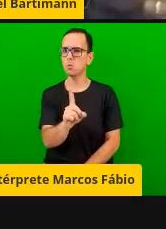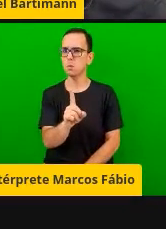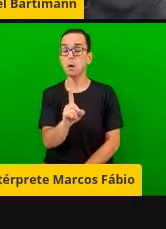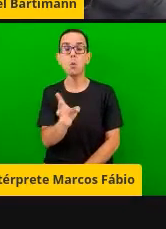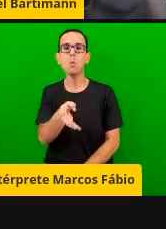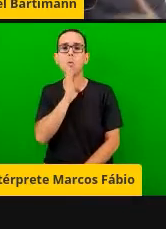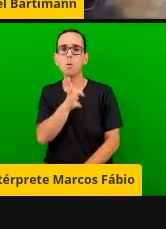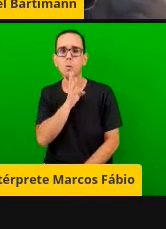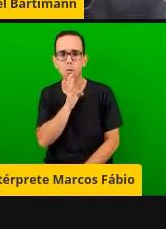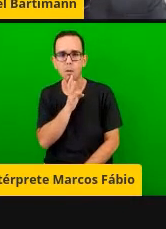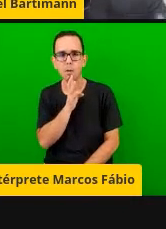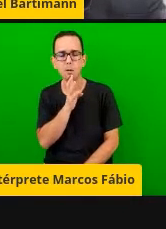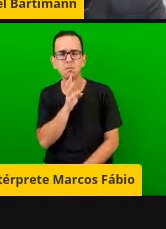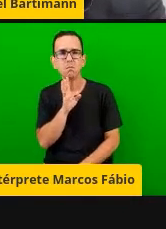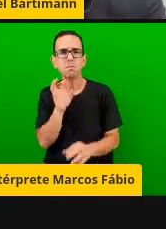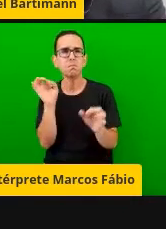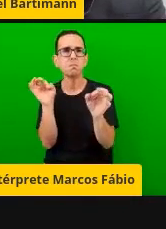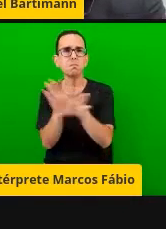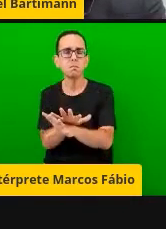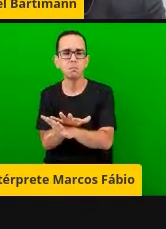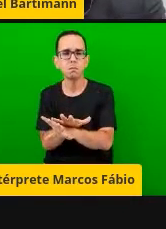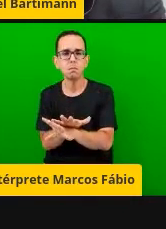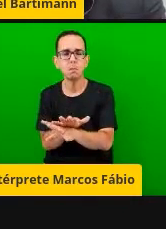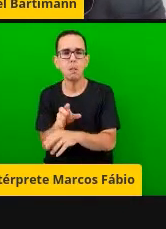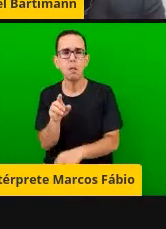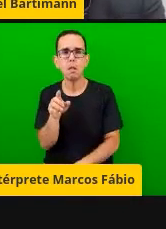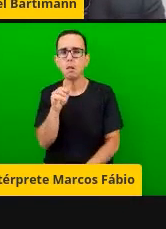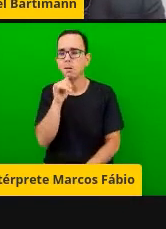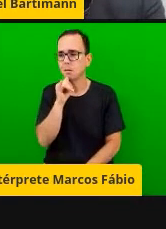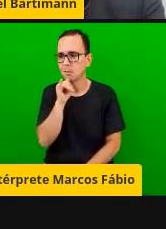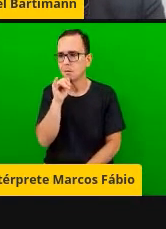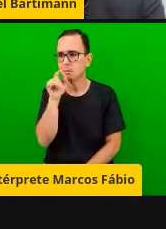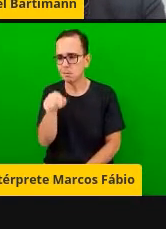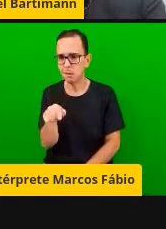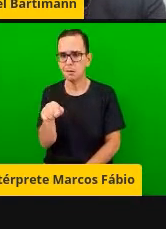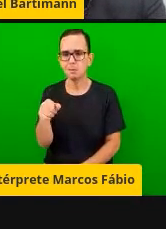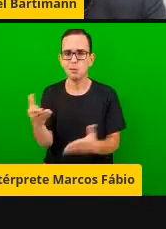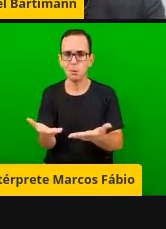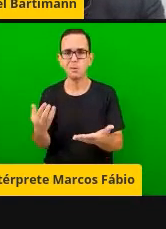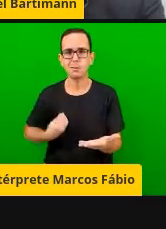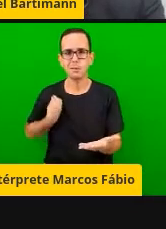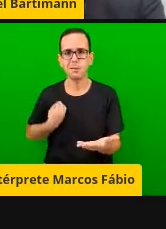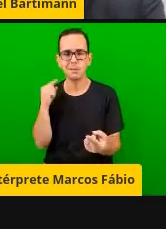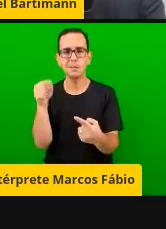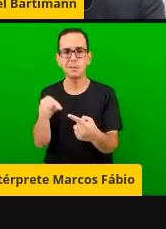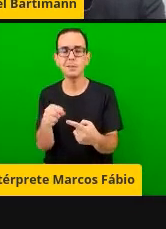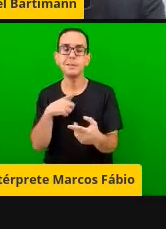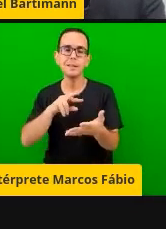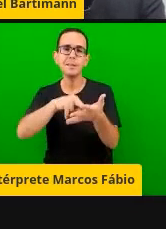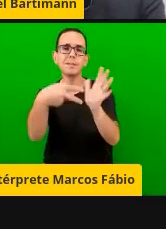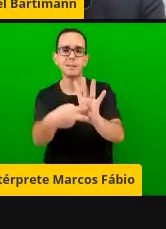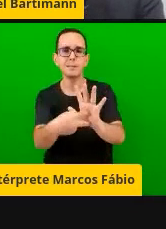que ele acabou, né, nessa atualidade, no momento atual, de repente virando sinônimo, mas não